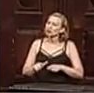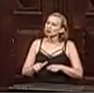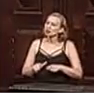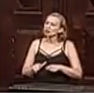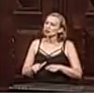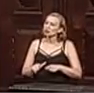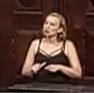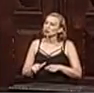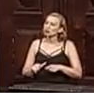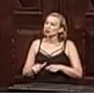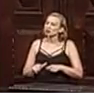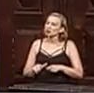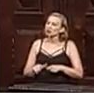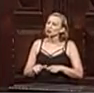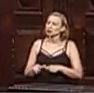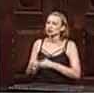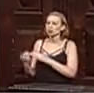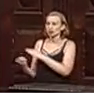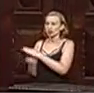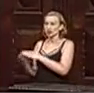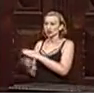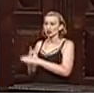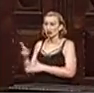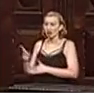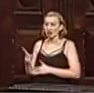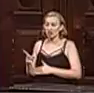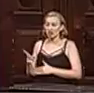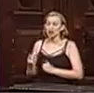Nacional seguem em luta